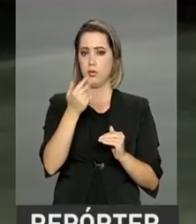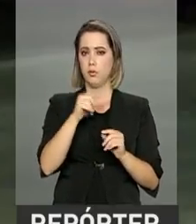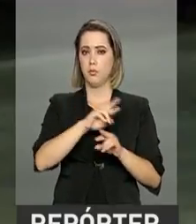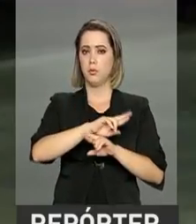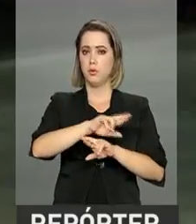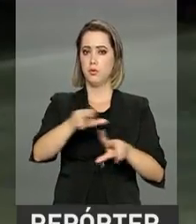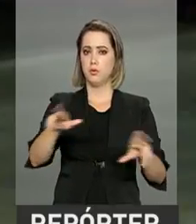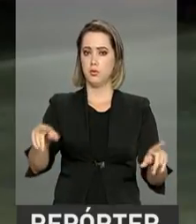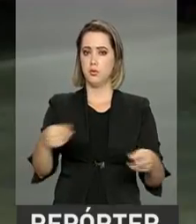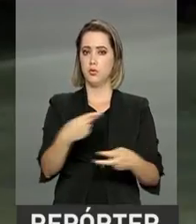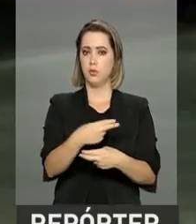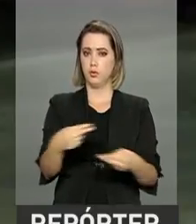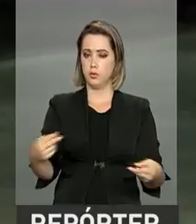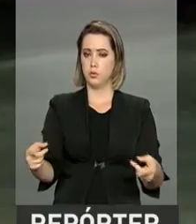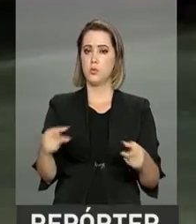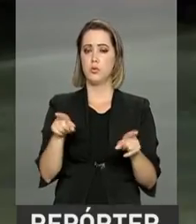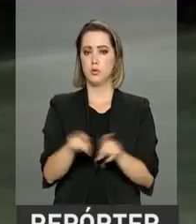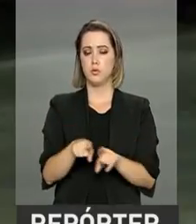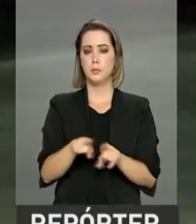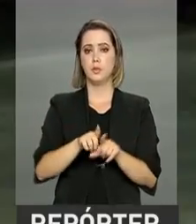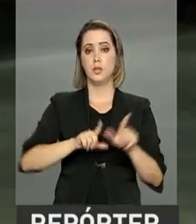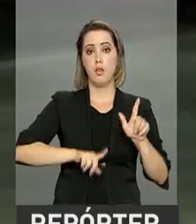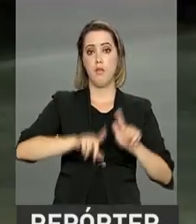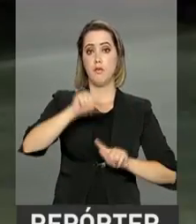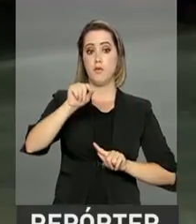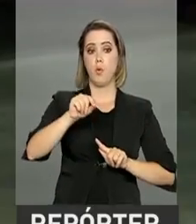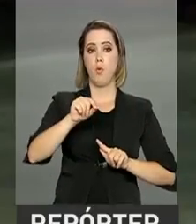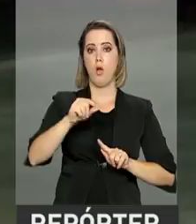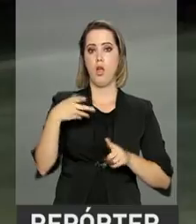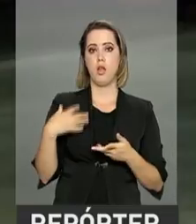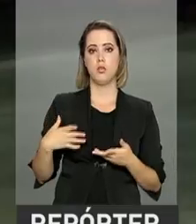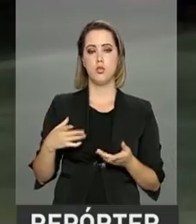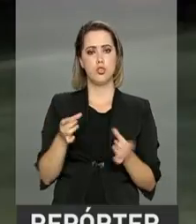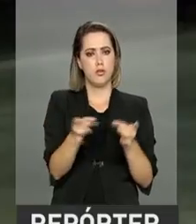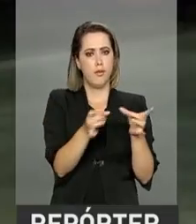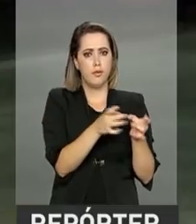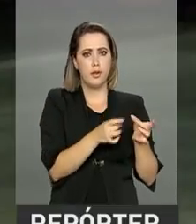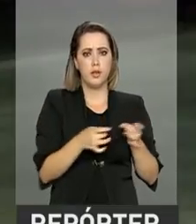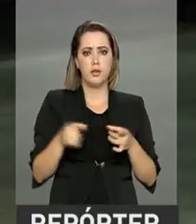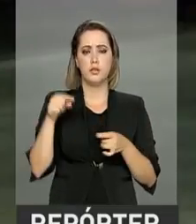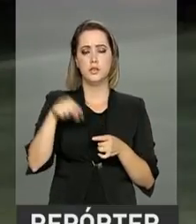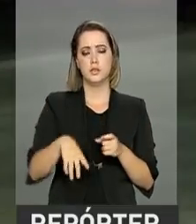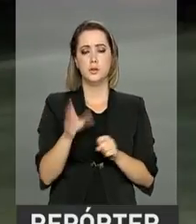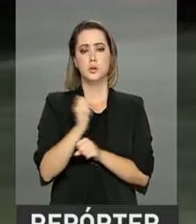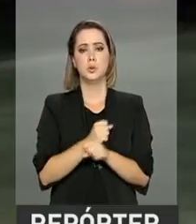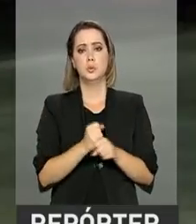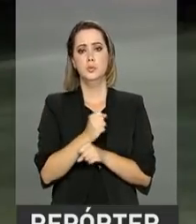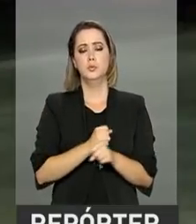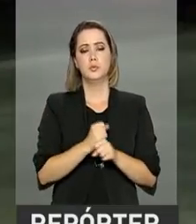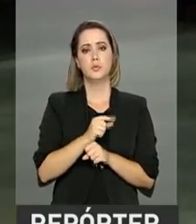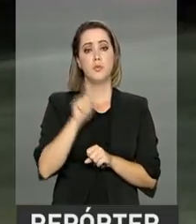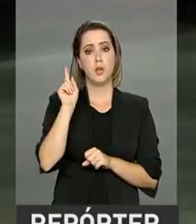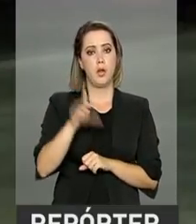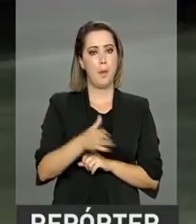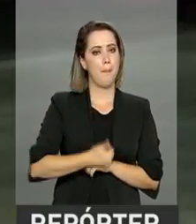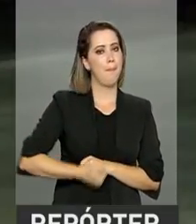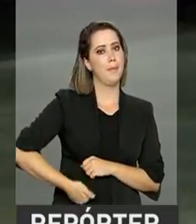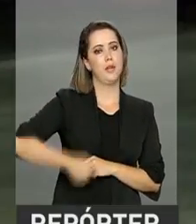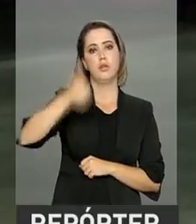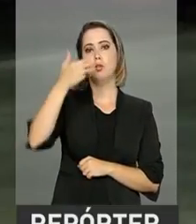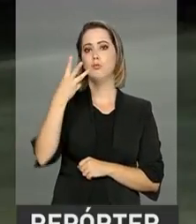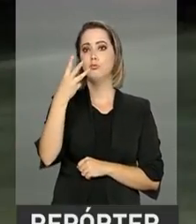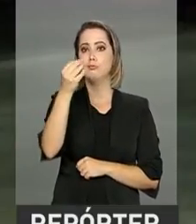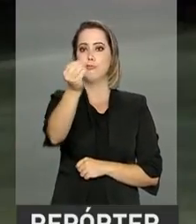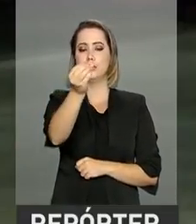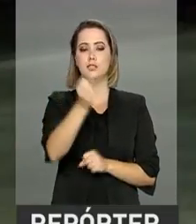outros produtos cinou no recorte do faturamento da produção agrícola deste ano que será a melhor dos últimos